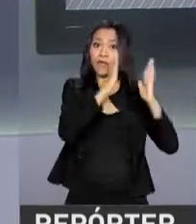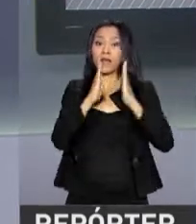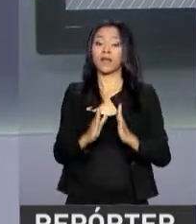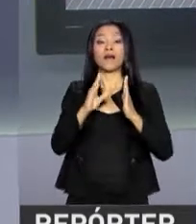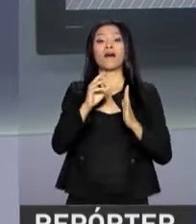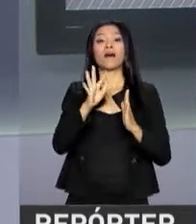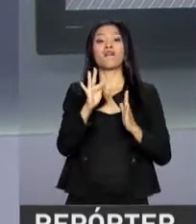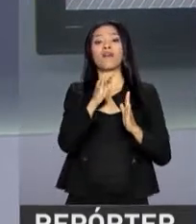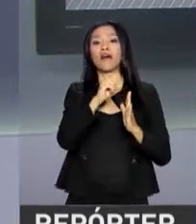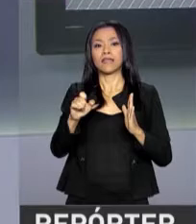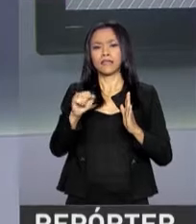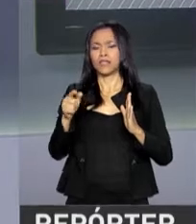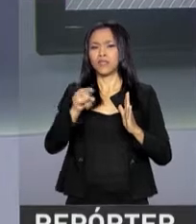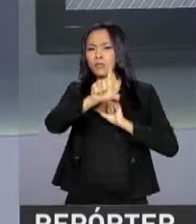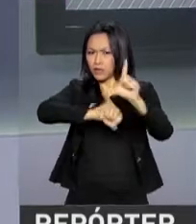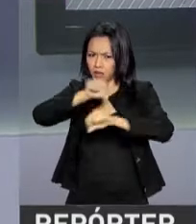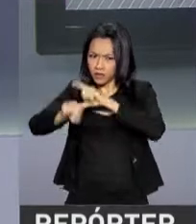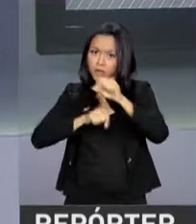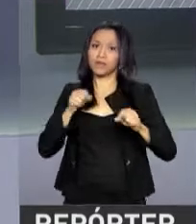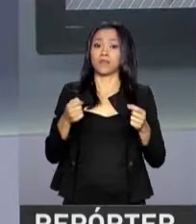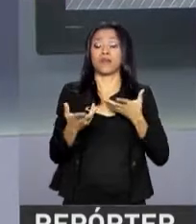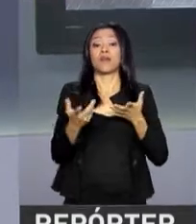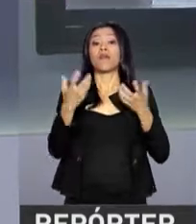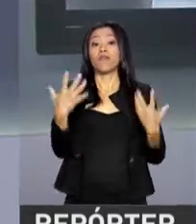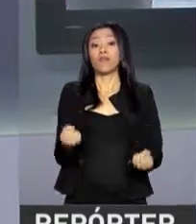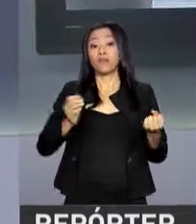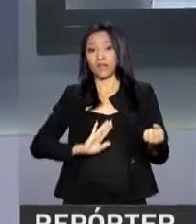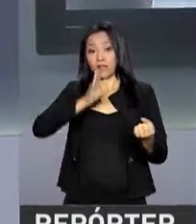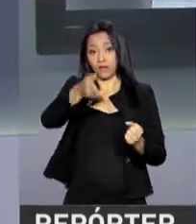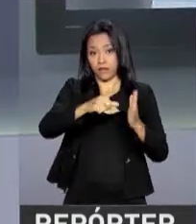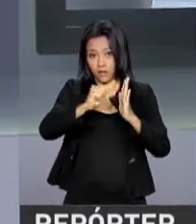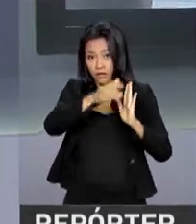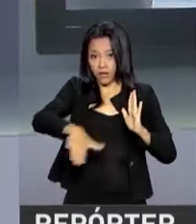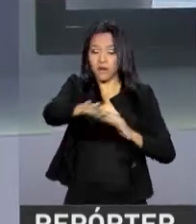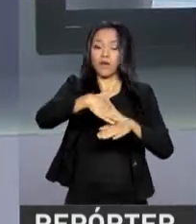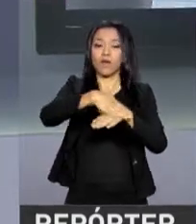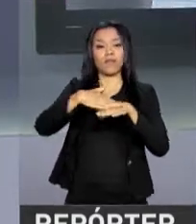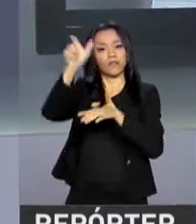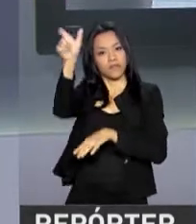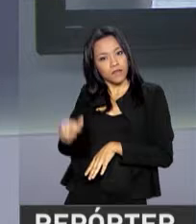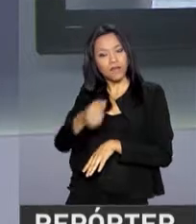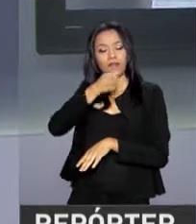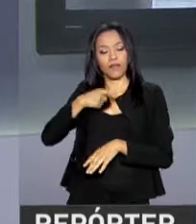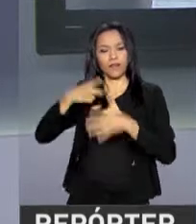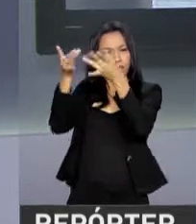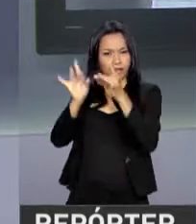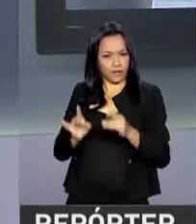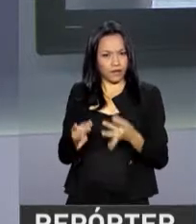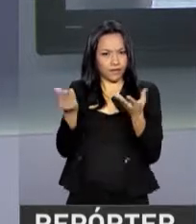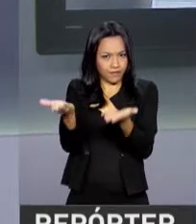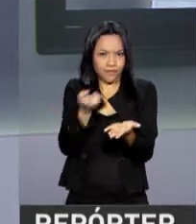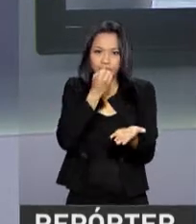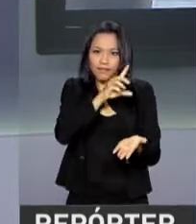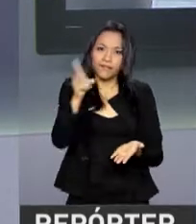cidades saneamento e nós vamos até o palácio do planalto para conversar ao vivo com repórter nem pereira que tem os detalhes bom dia